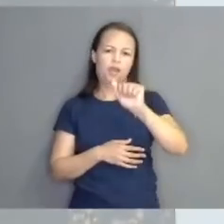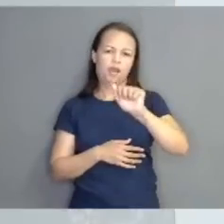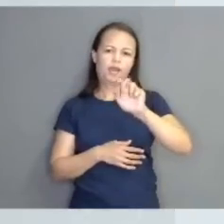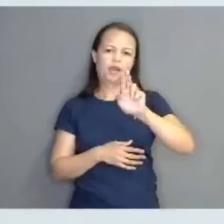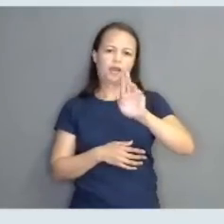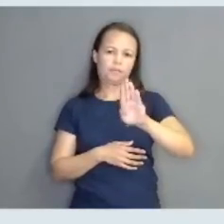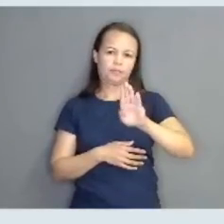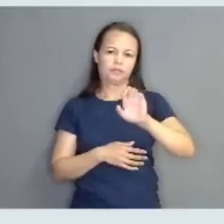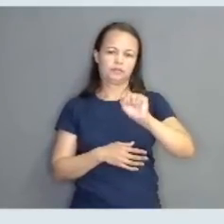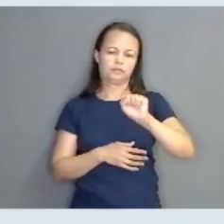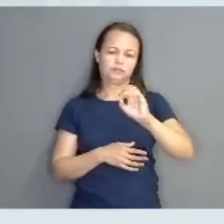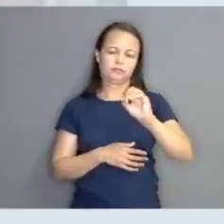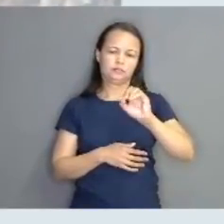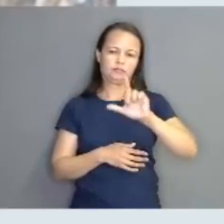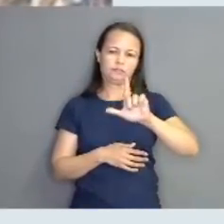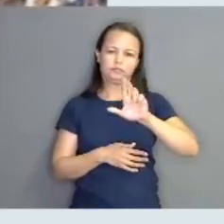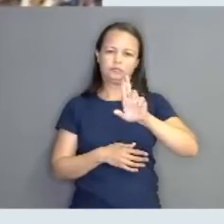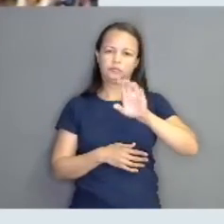na Inglaterra.